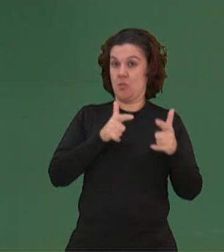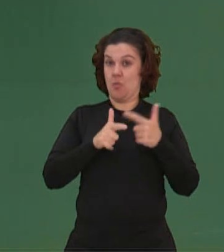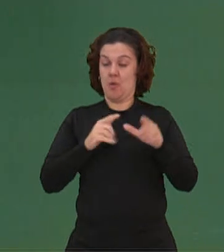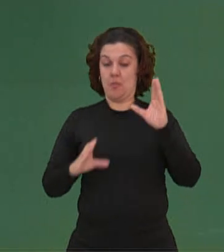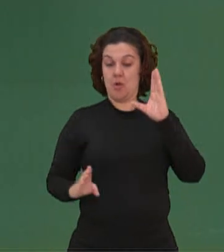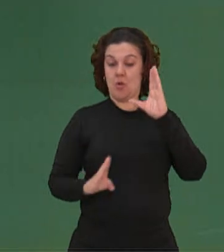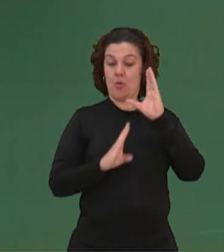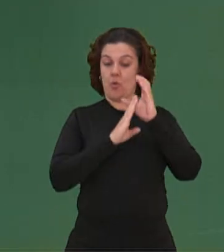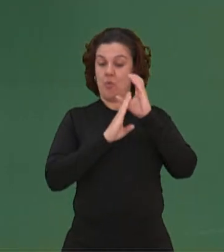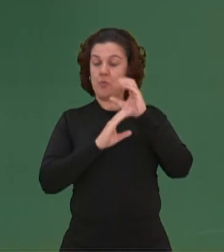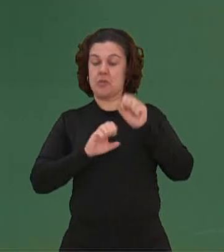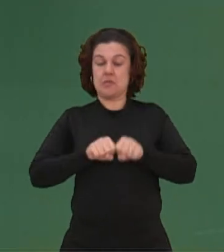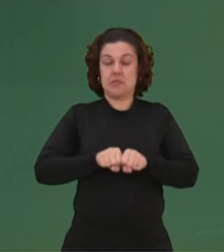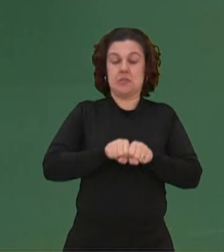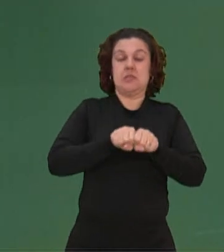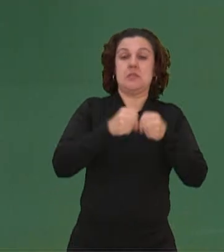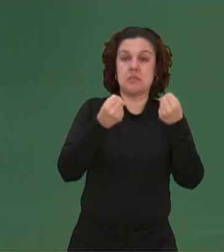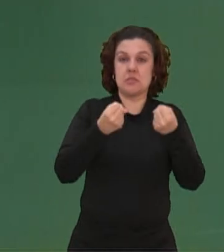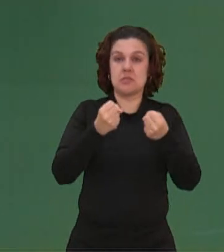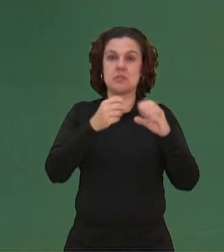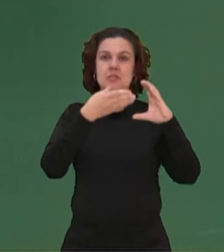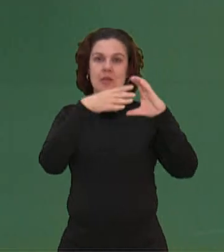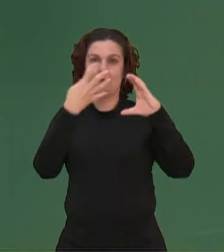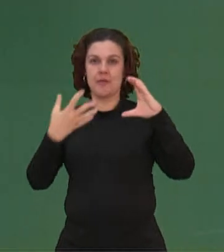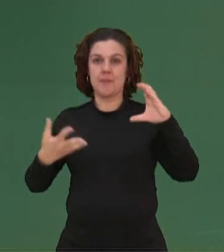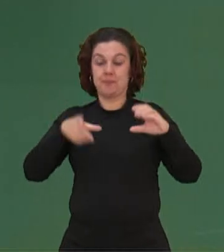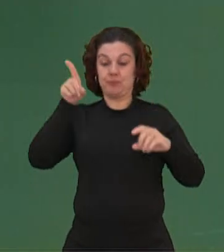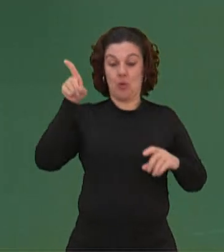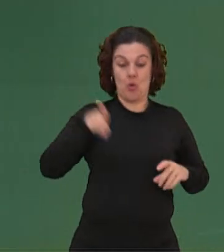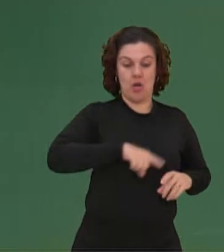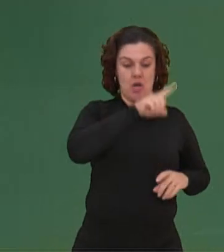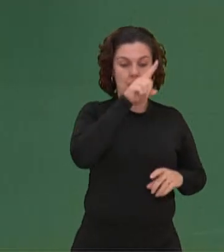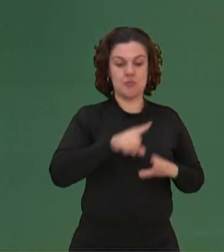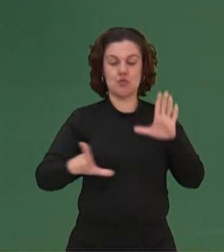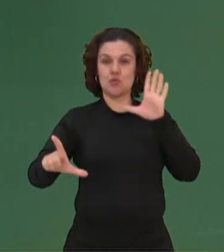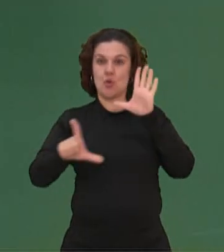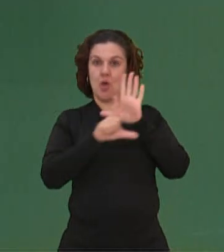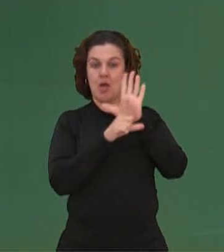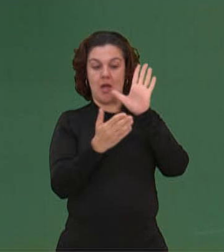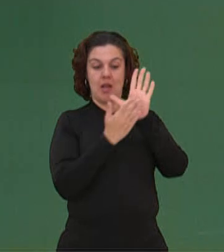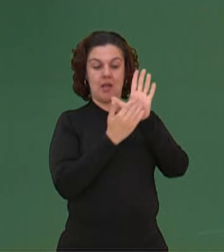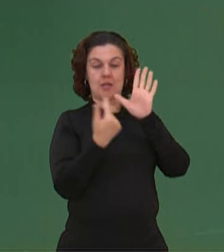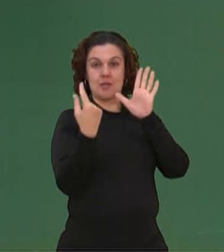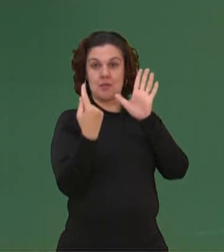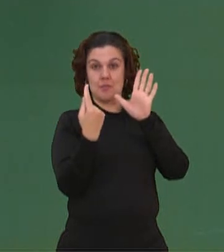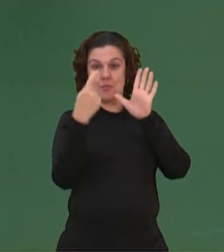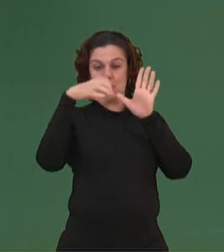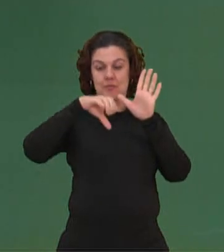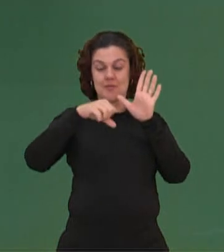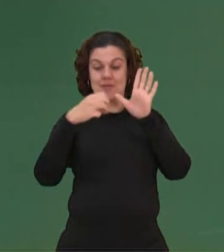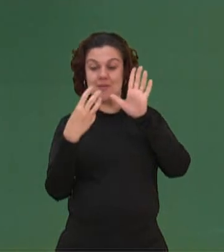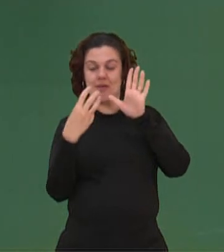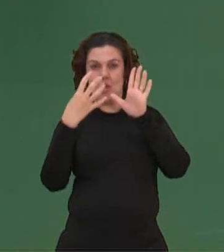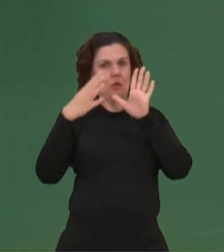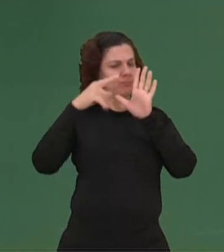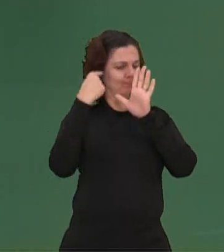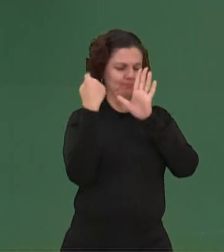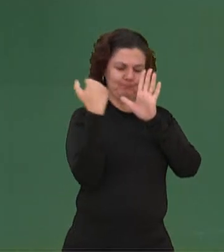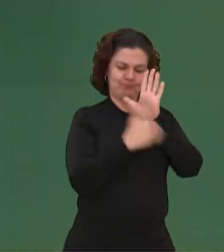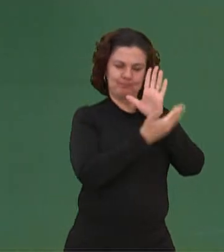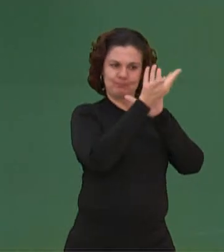que ia destruir essa democracia, ele cancelou a Constituição de 1934, cancelou, não vale